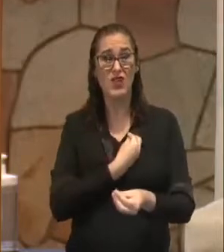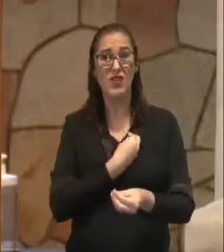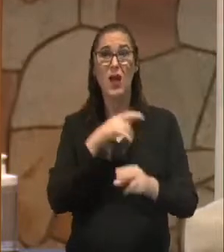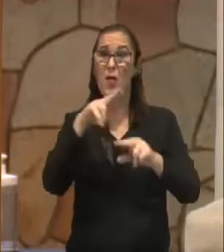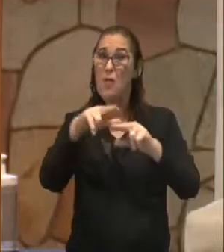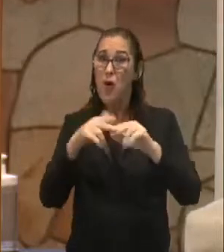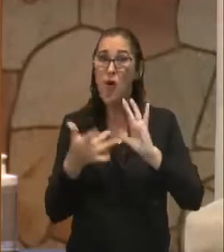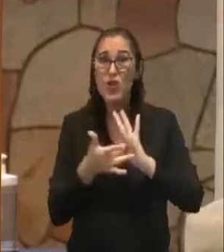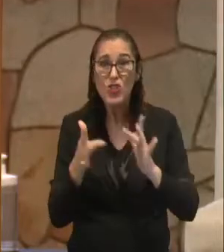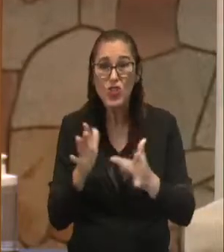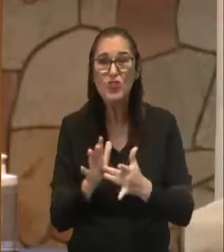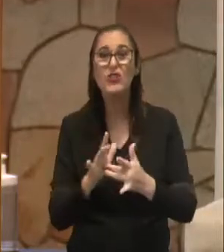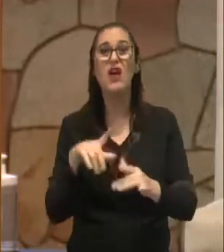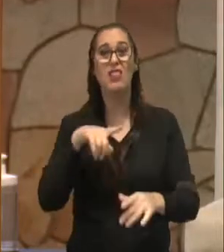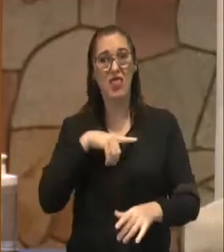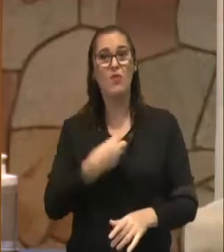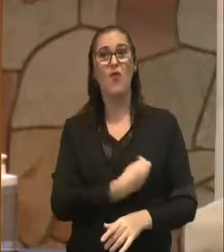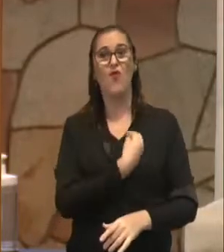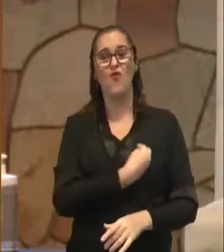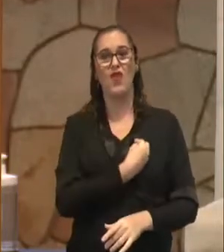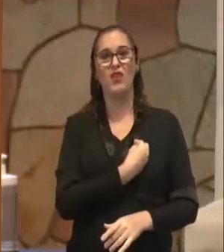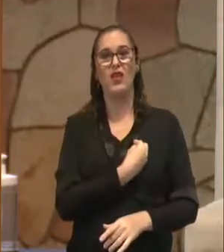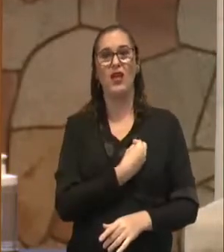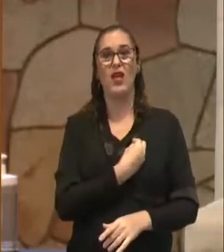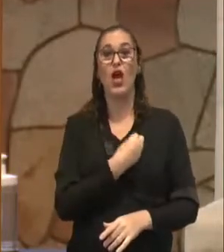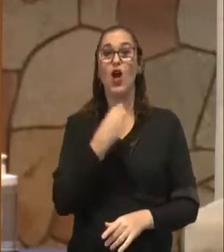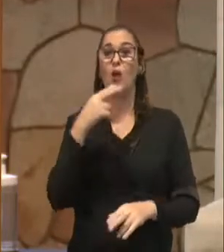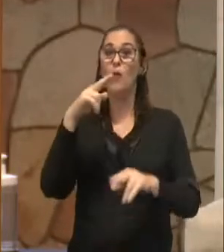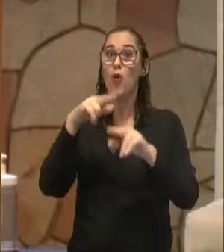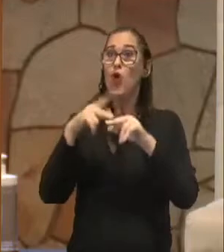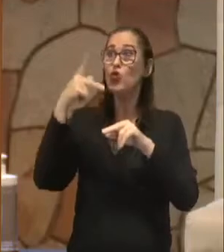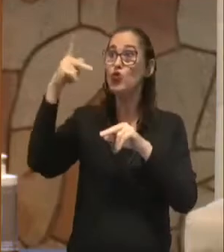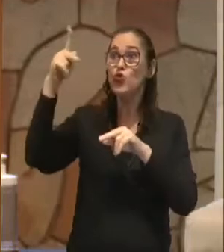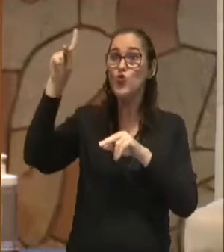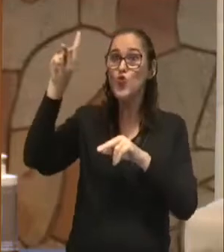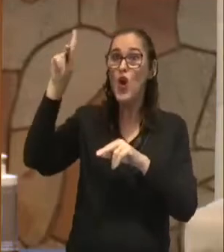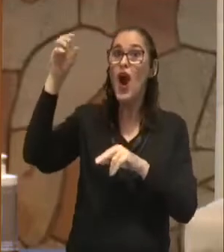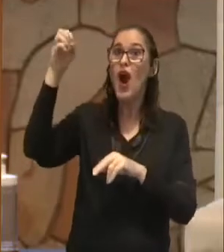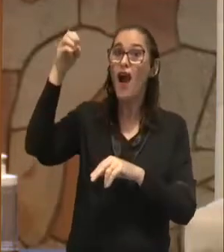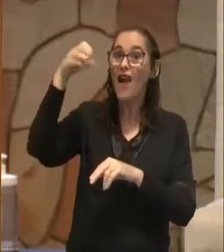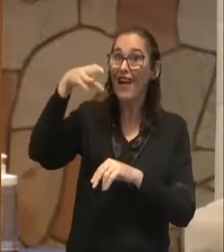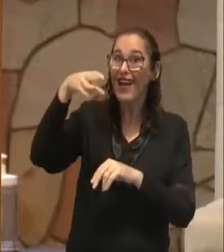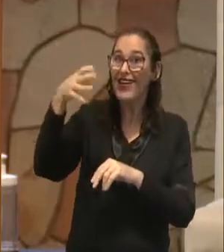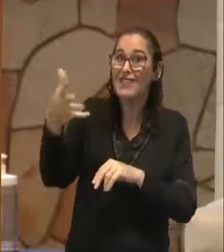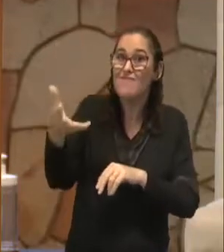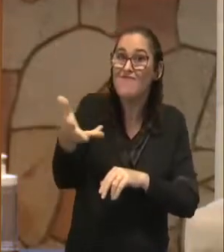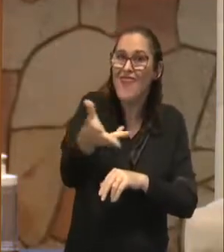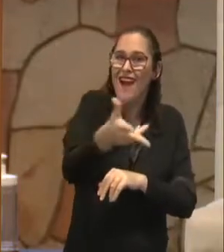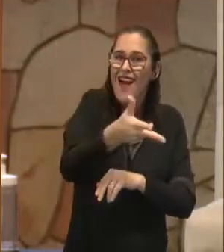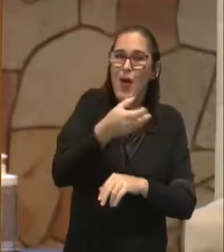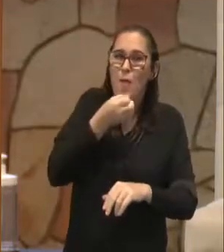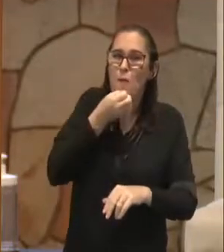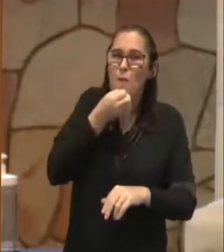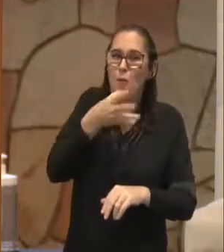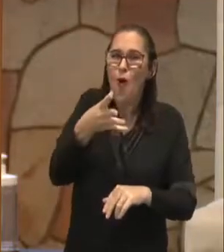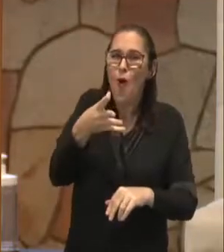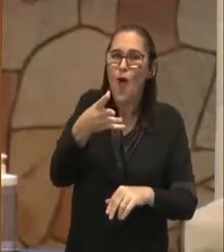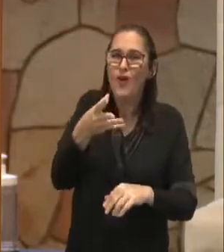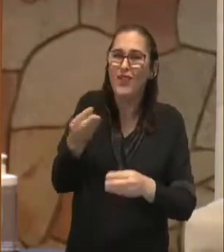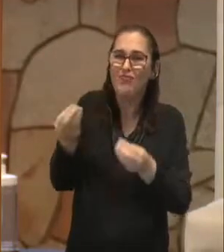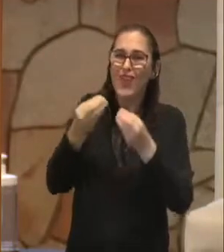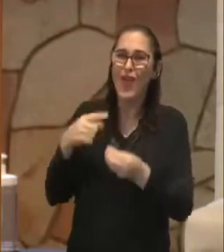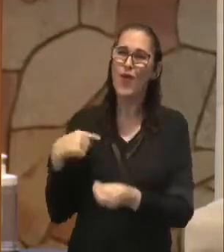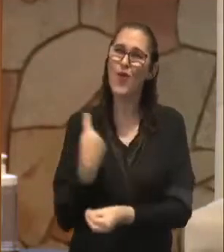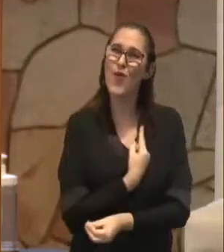Jesus. E pela sua graça, a suprema riqueza da sua graça, em bondade para conosco,